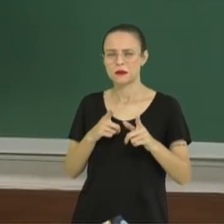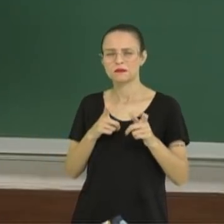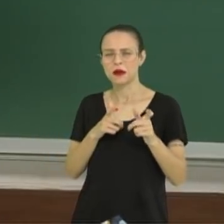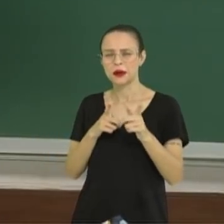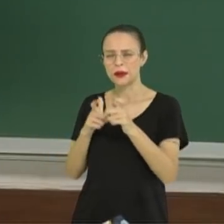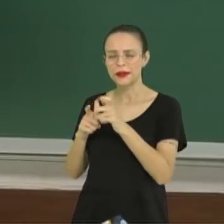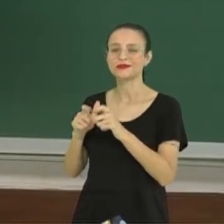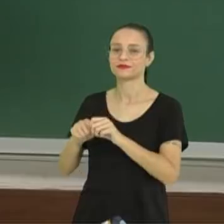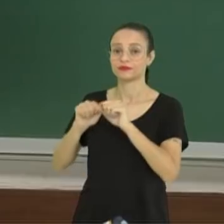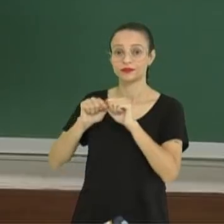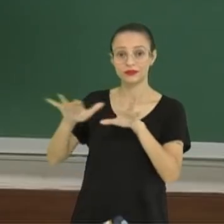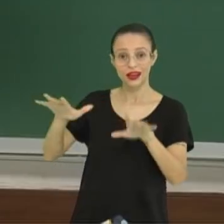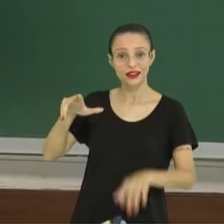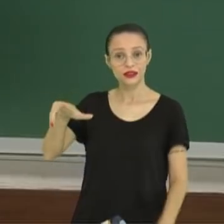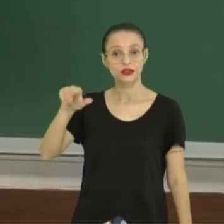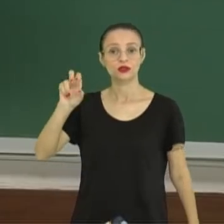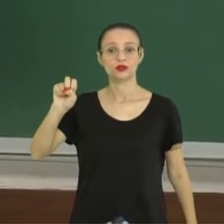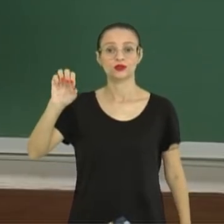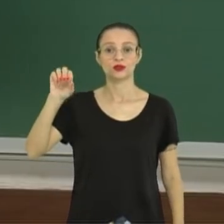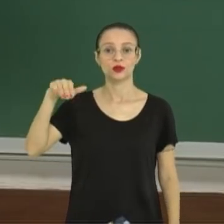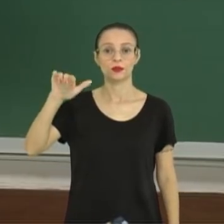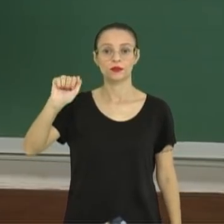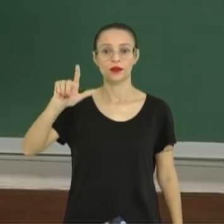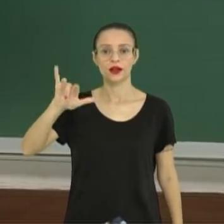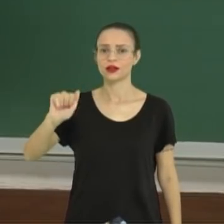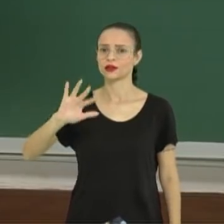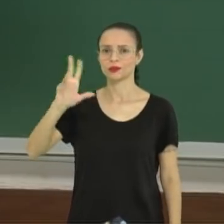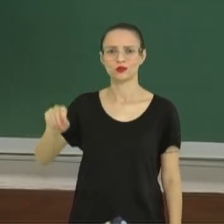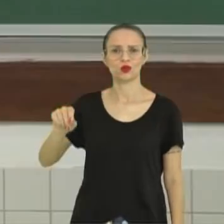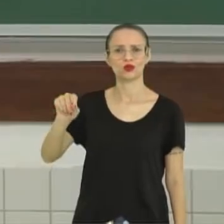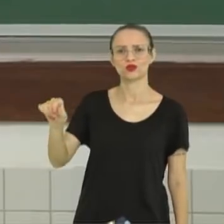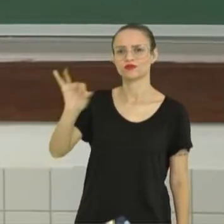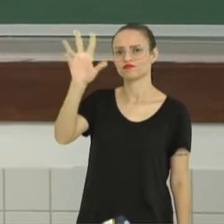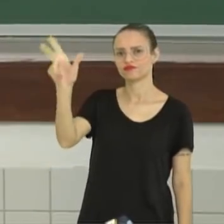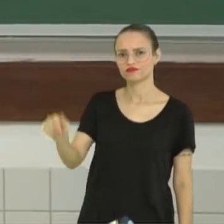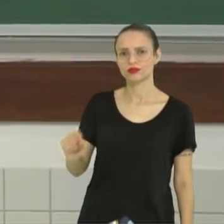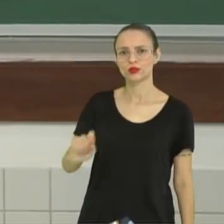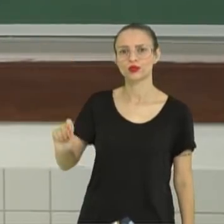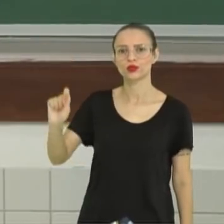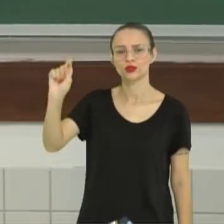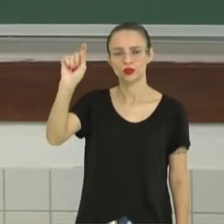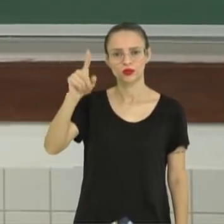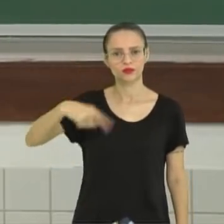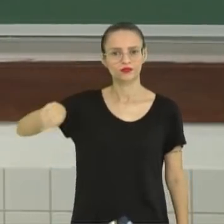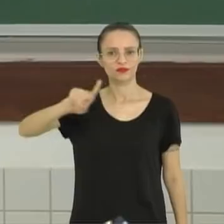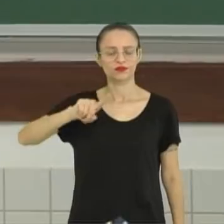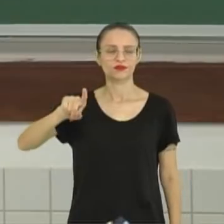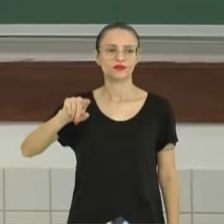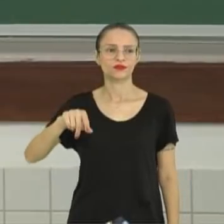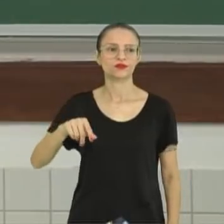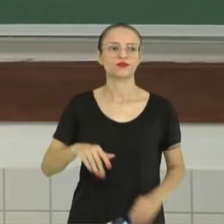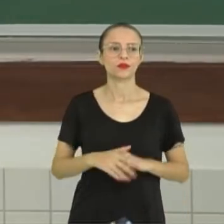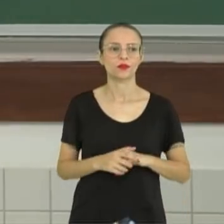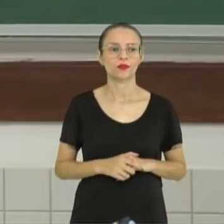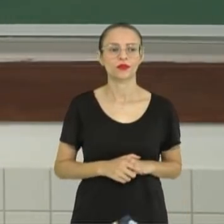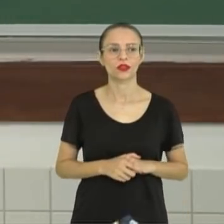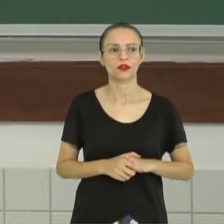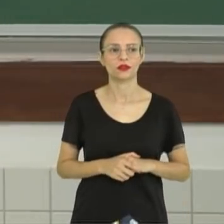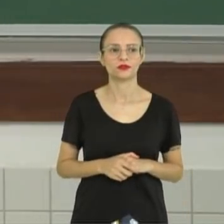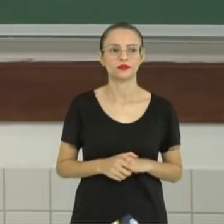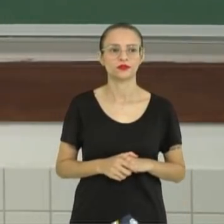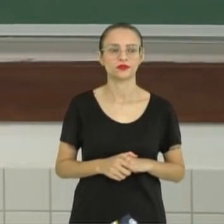não ali na região da Somália, mas por todo o continente africano, esses grupos extremistas, o Al-Shabaab e outros que existem na